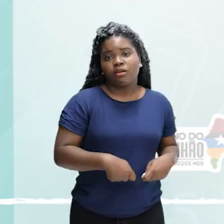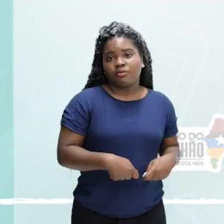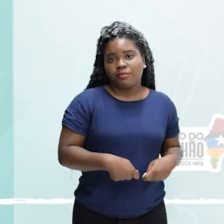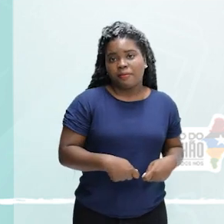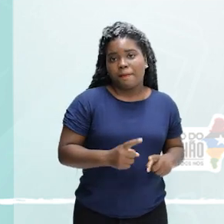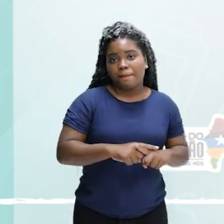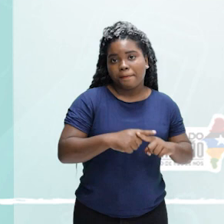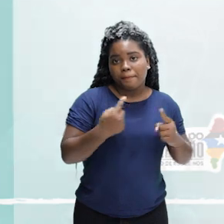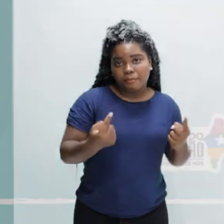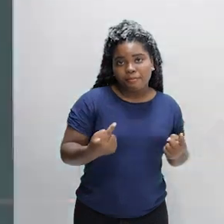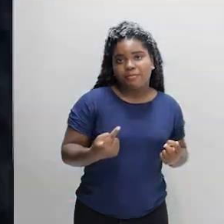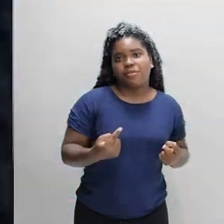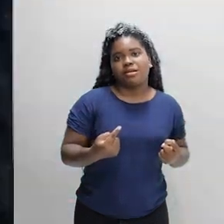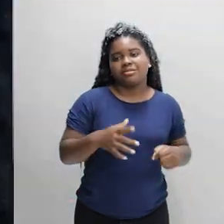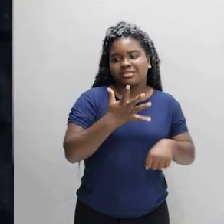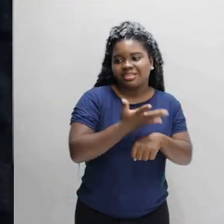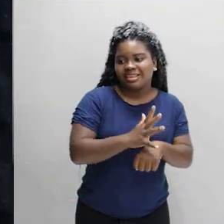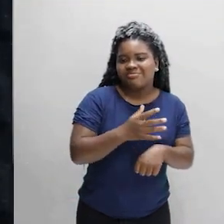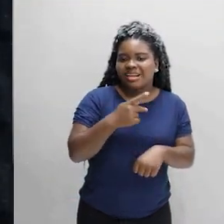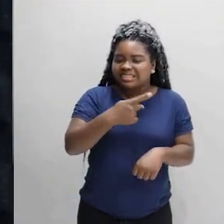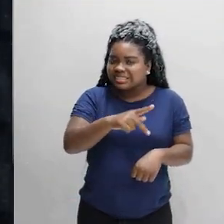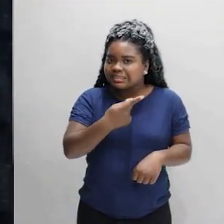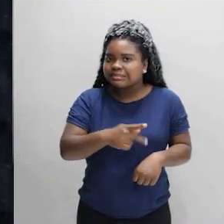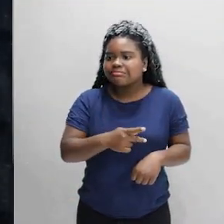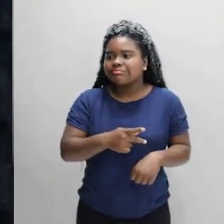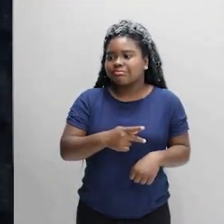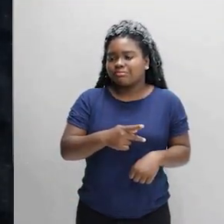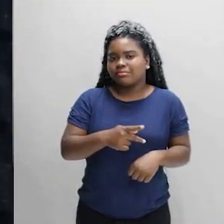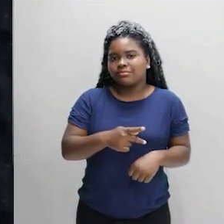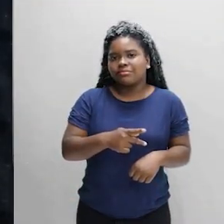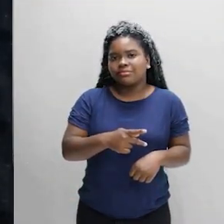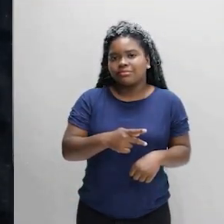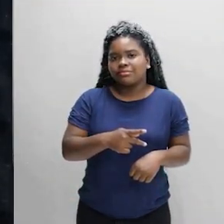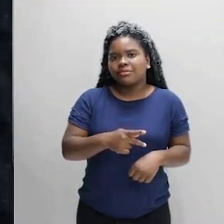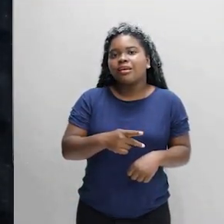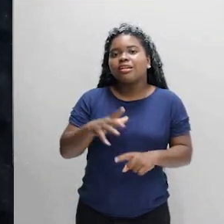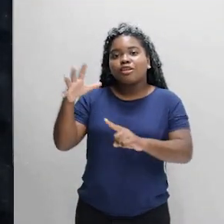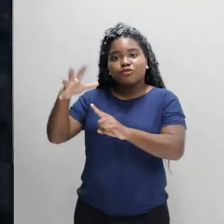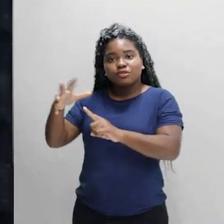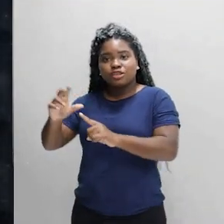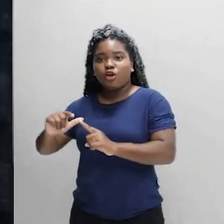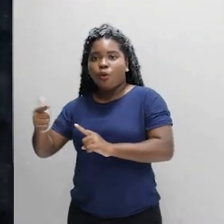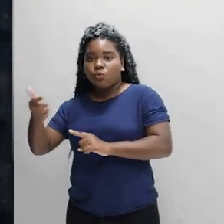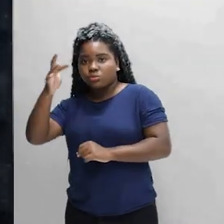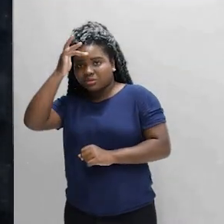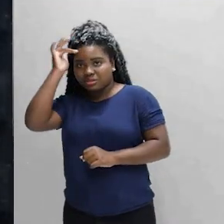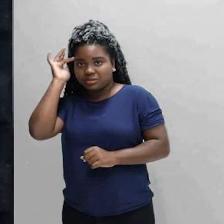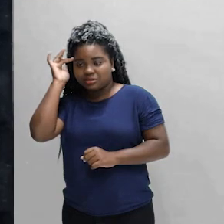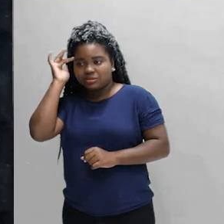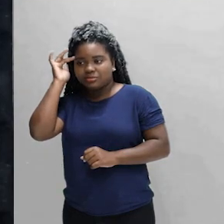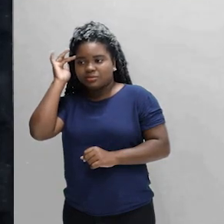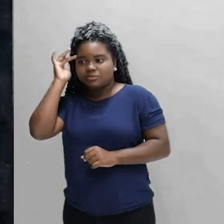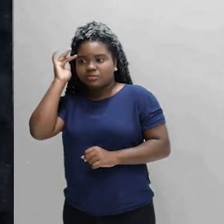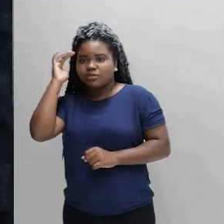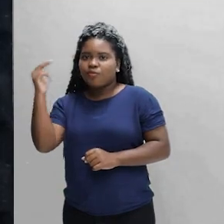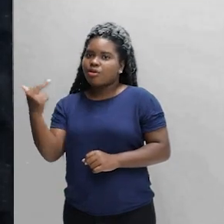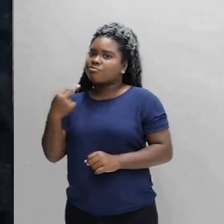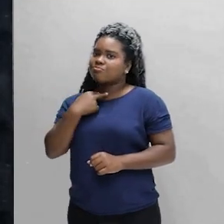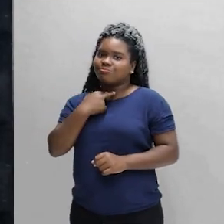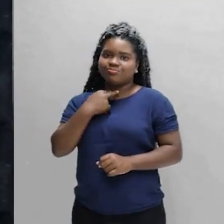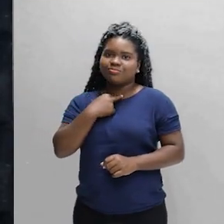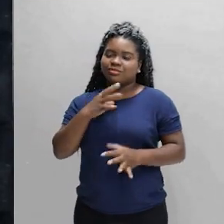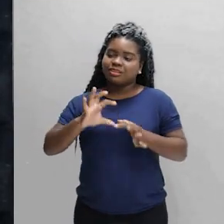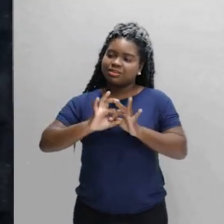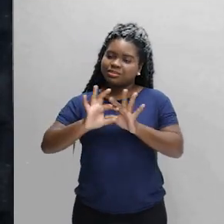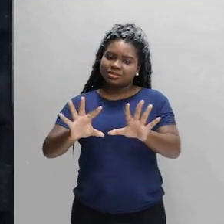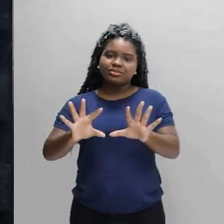ação dele prejudica também outras pessoas, ou prejudica outras pessoas, aí ele deve ser proibido de fazê-la. Essa liberdade